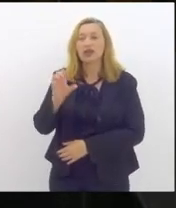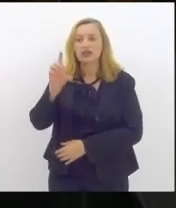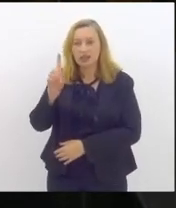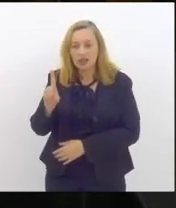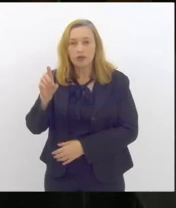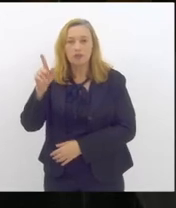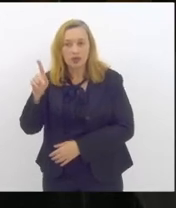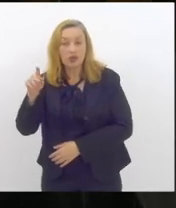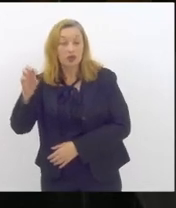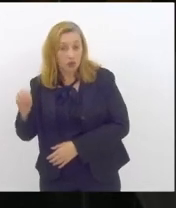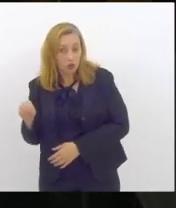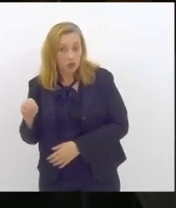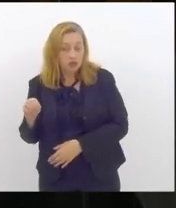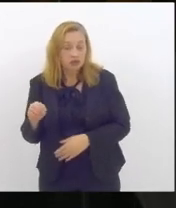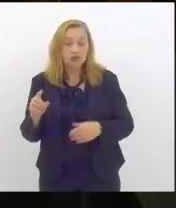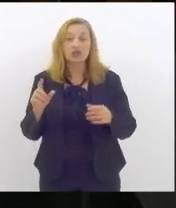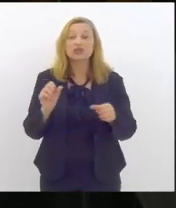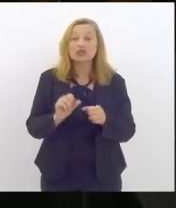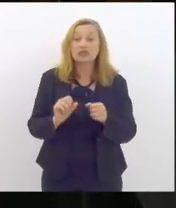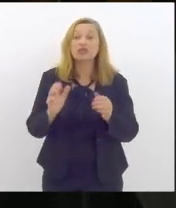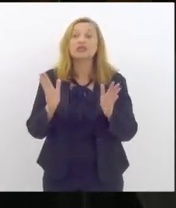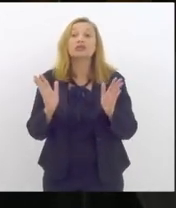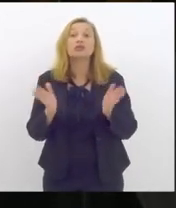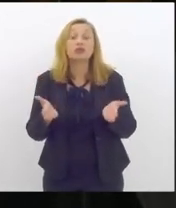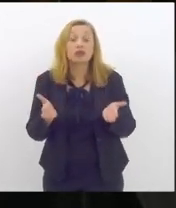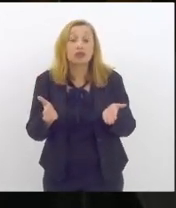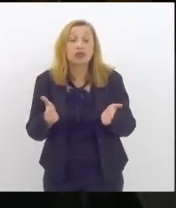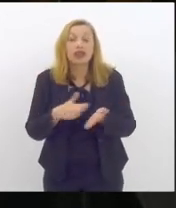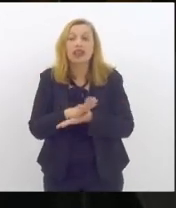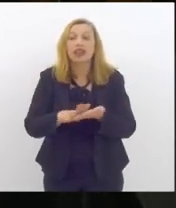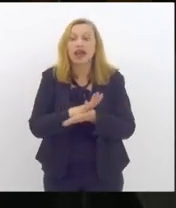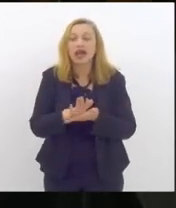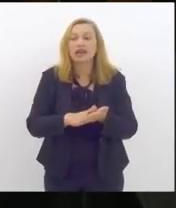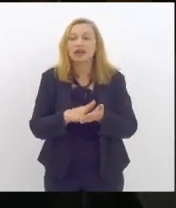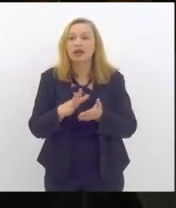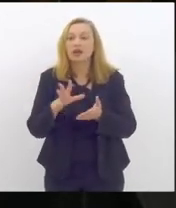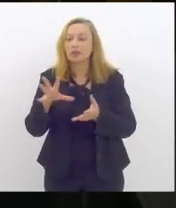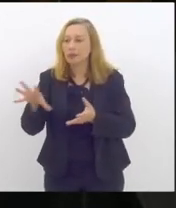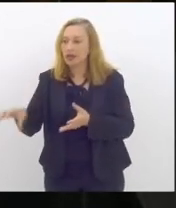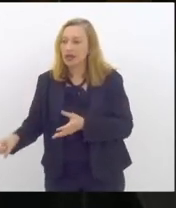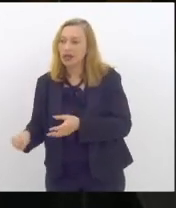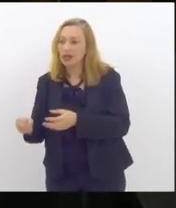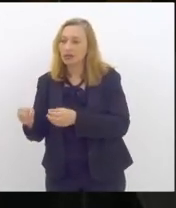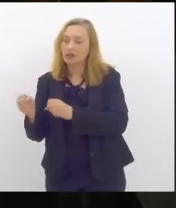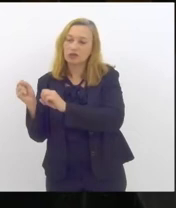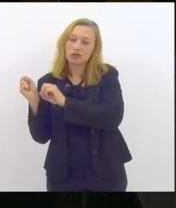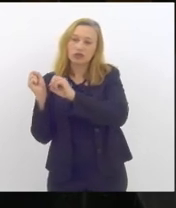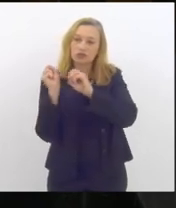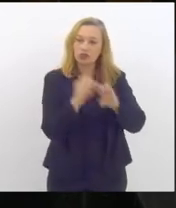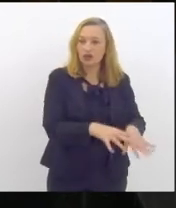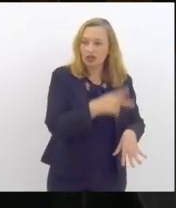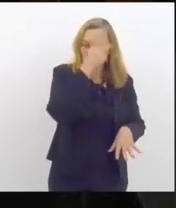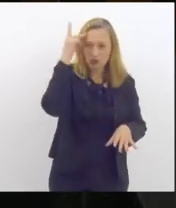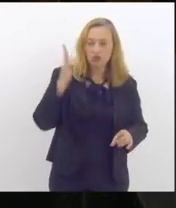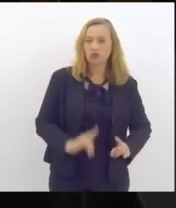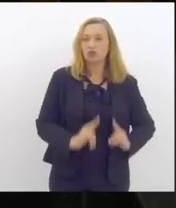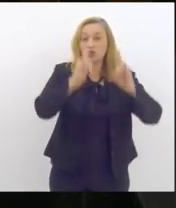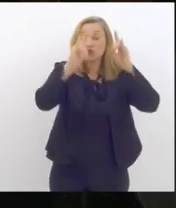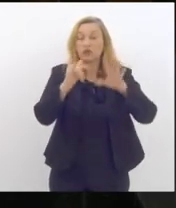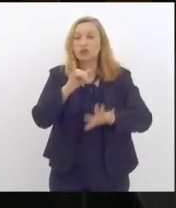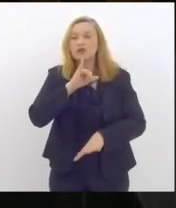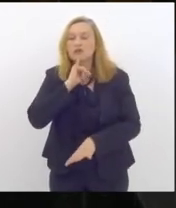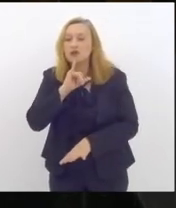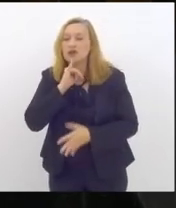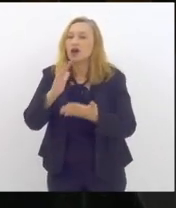p1 e o que que tem nada pegaram jogaram as pessoas naqueles condomínios quem